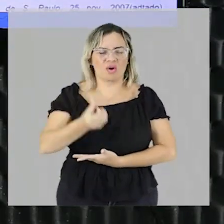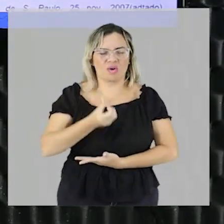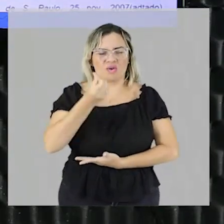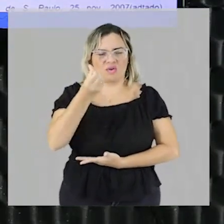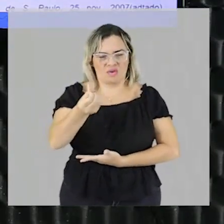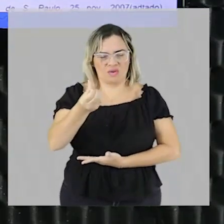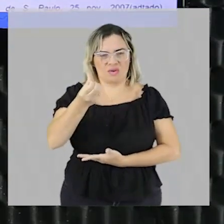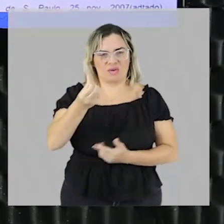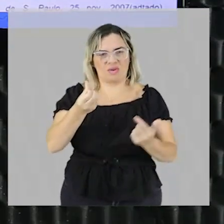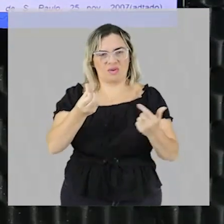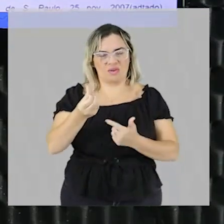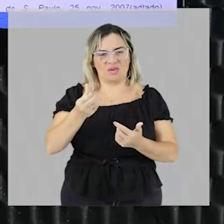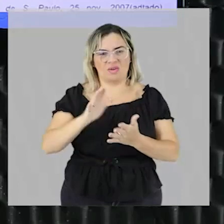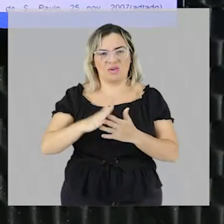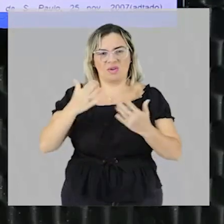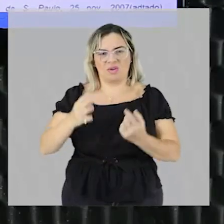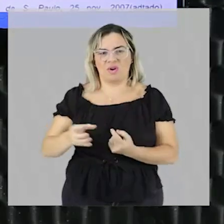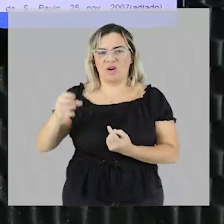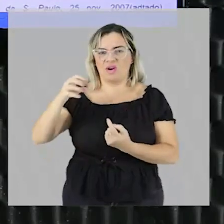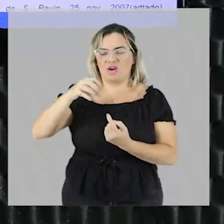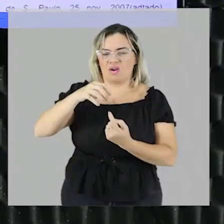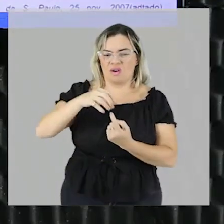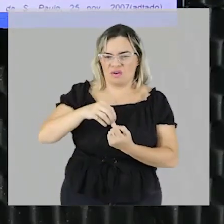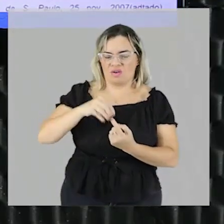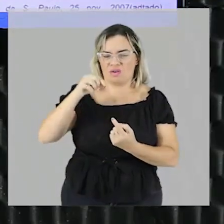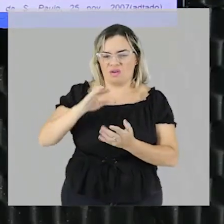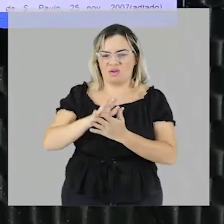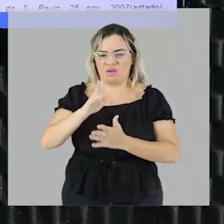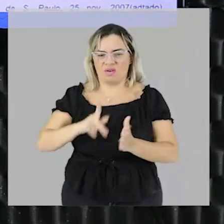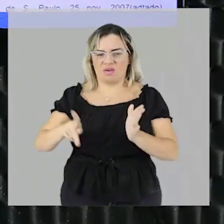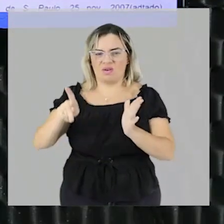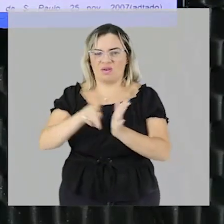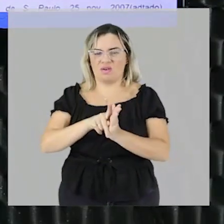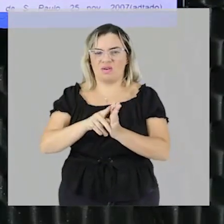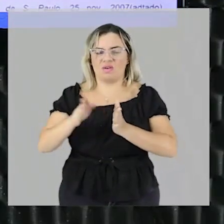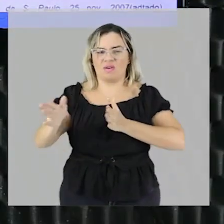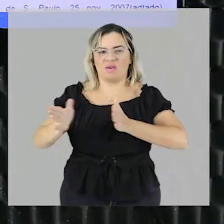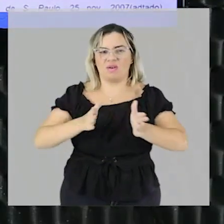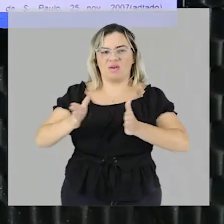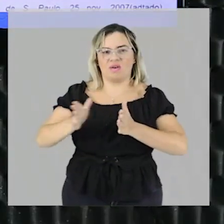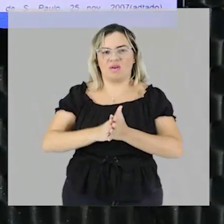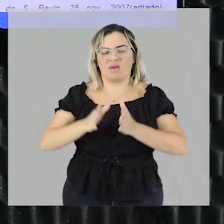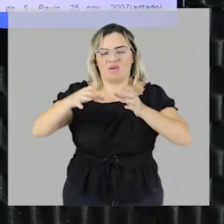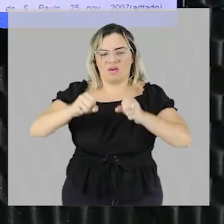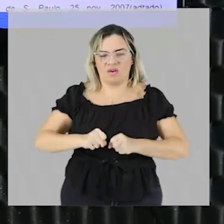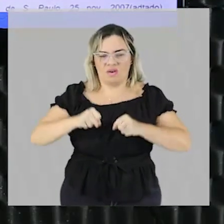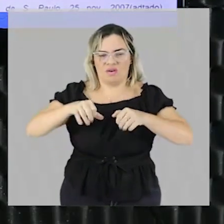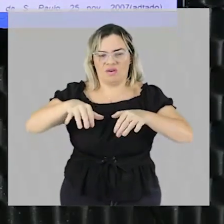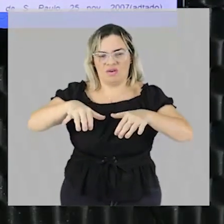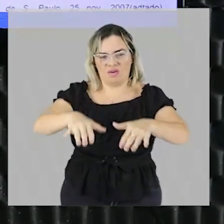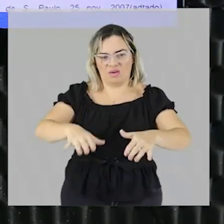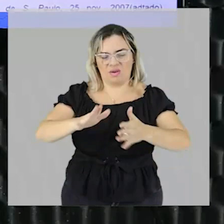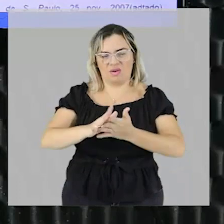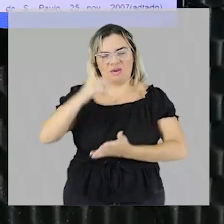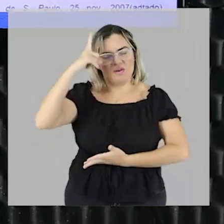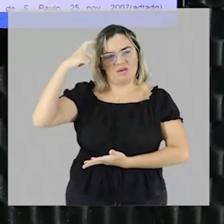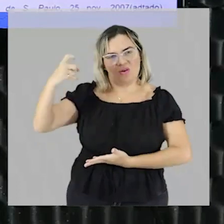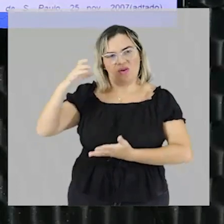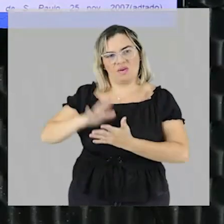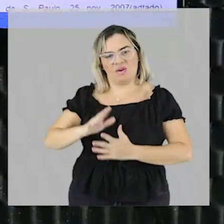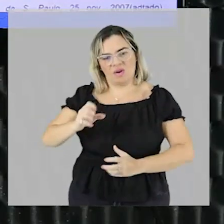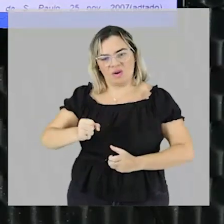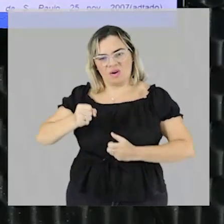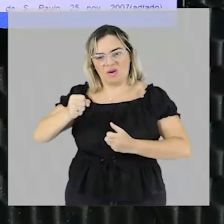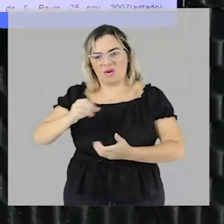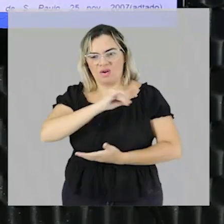própria coroa portuguesa já vem fabricando desde o período da colonização. A ideia de que era preciso fortalecer o